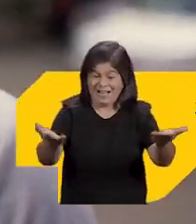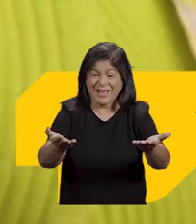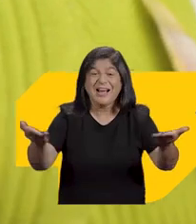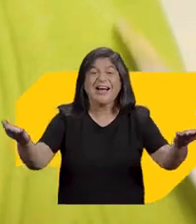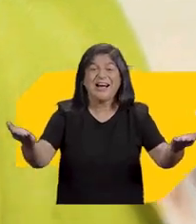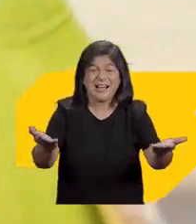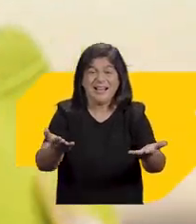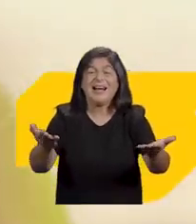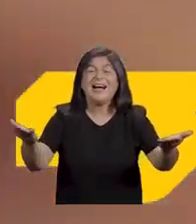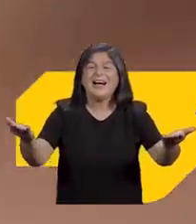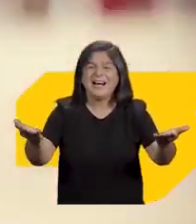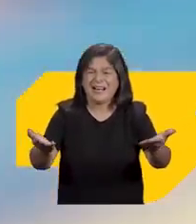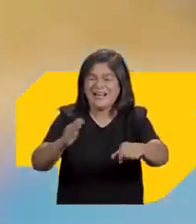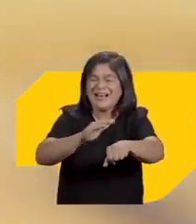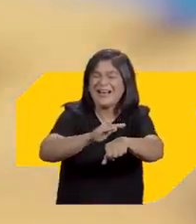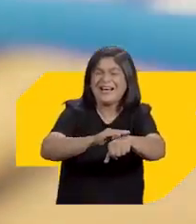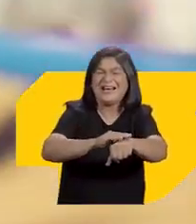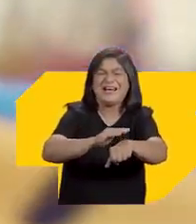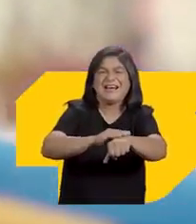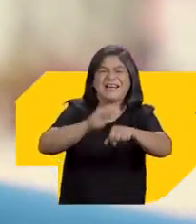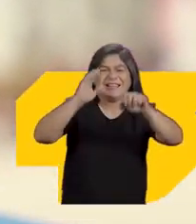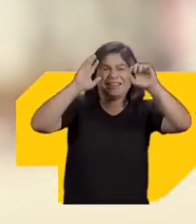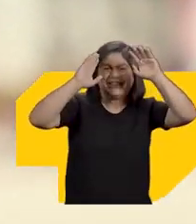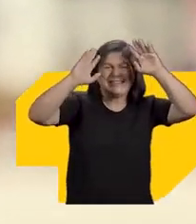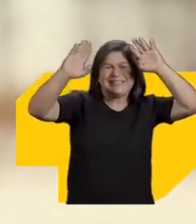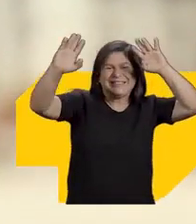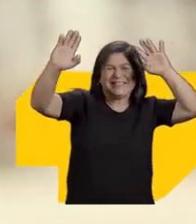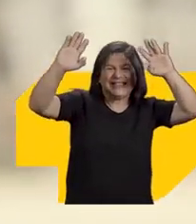sonhar. Agora é a hora de poder